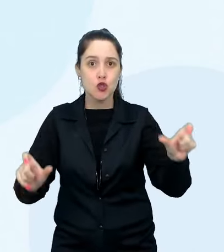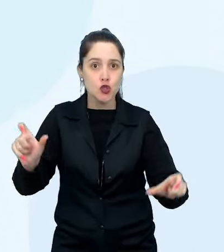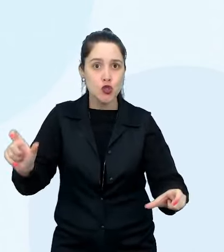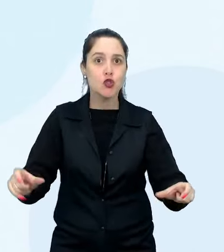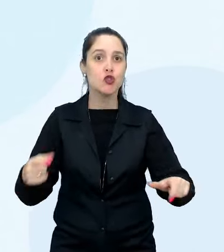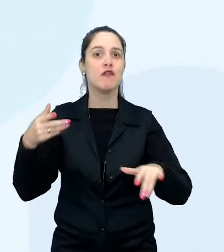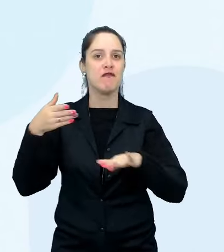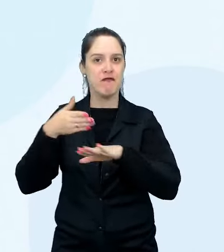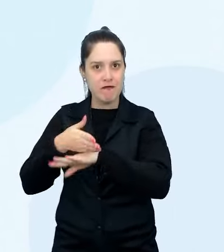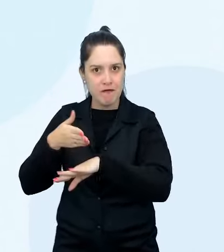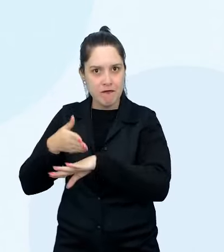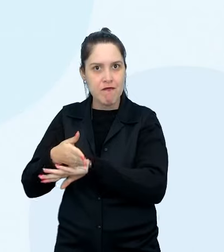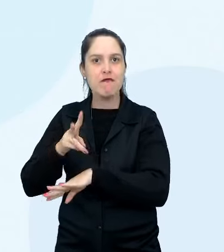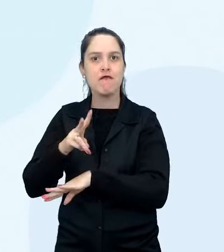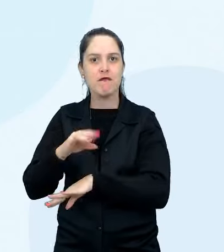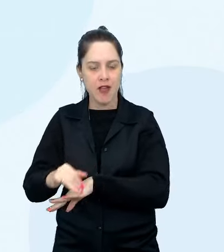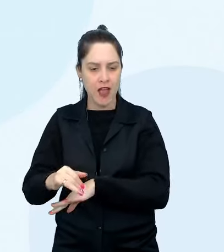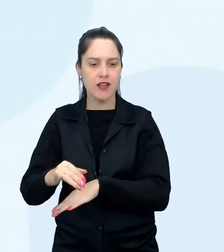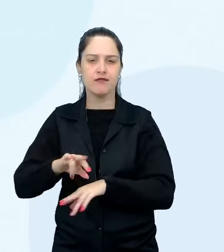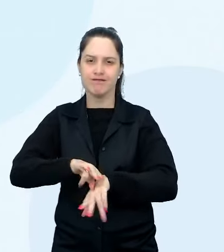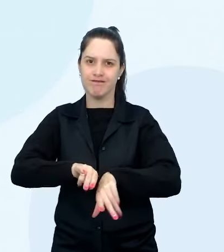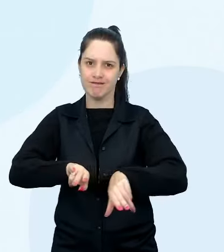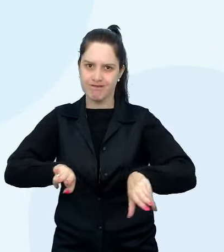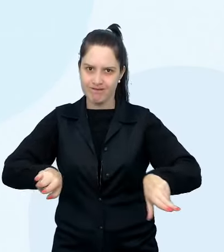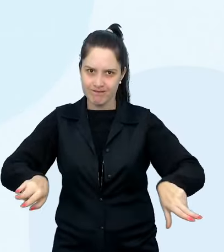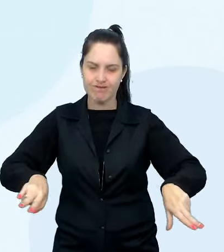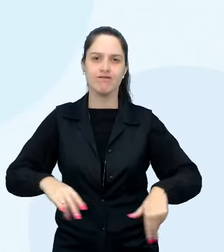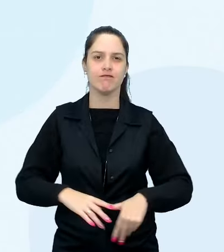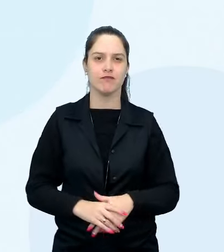vai participar ativamente dessas